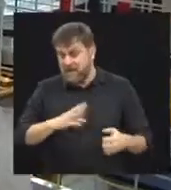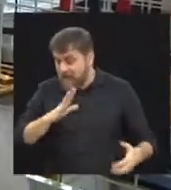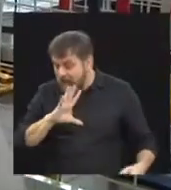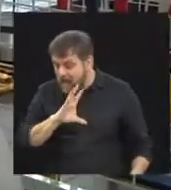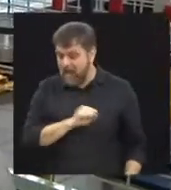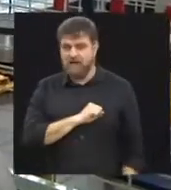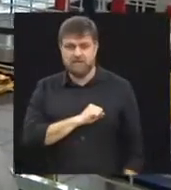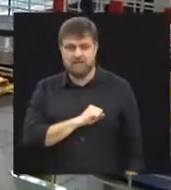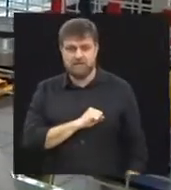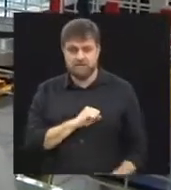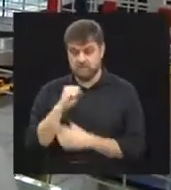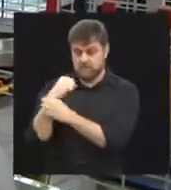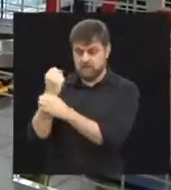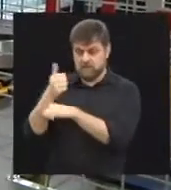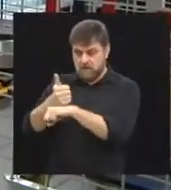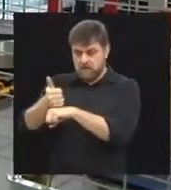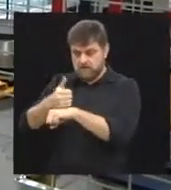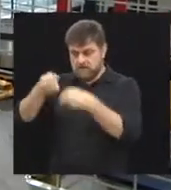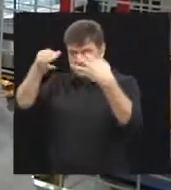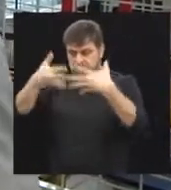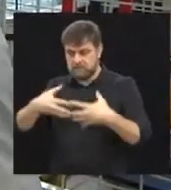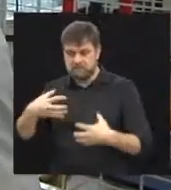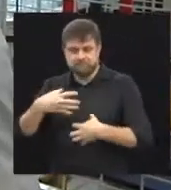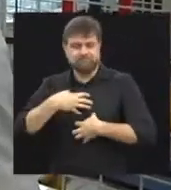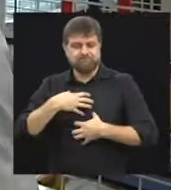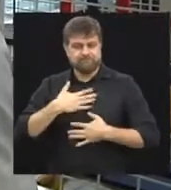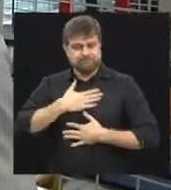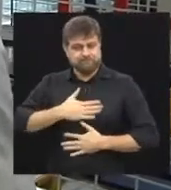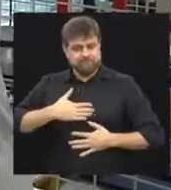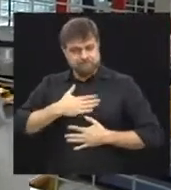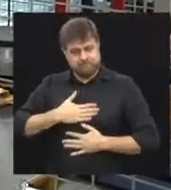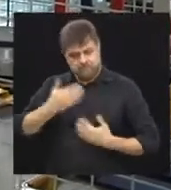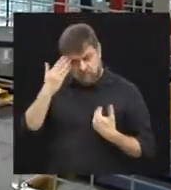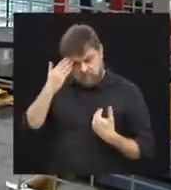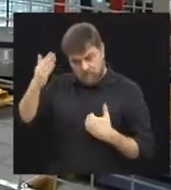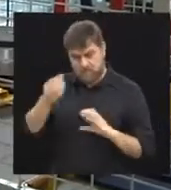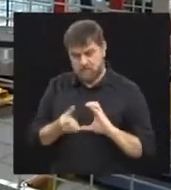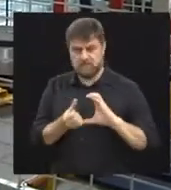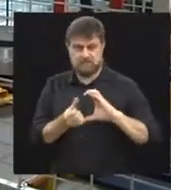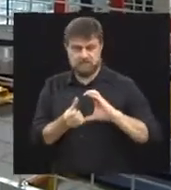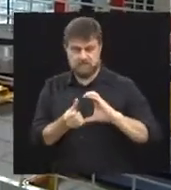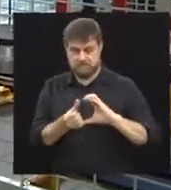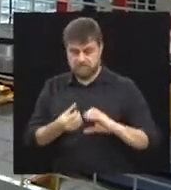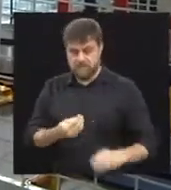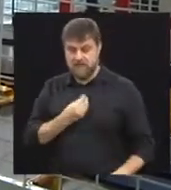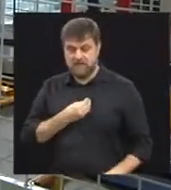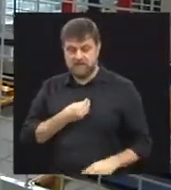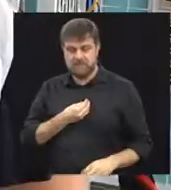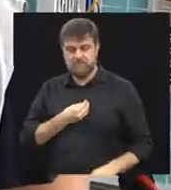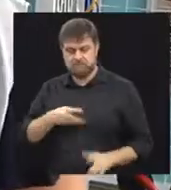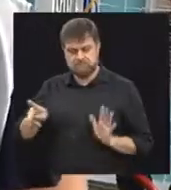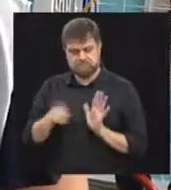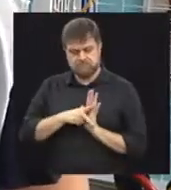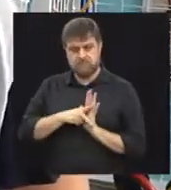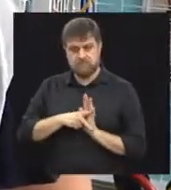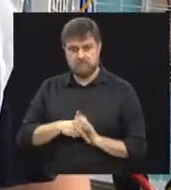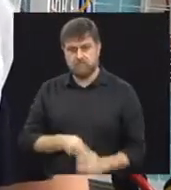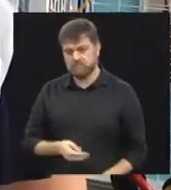A fisioterapeuta falou da gratidão que o trabalho na associação proporciona para a vida pessoal dela. É